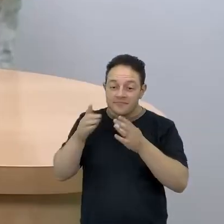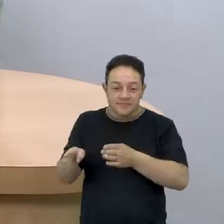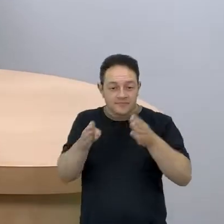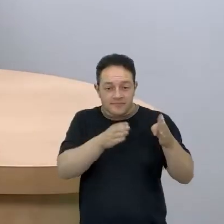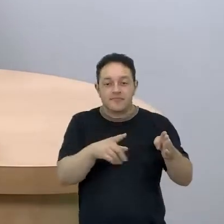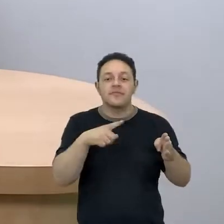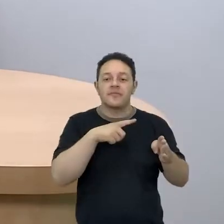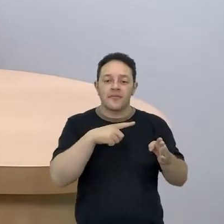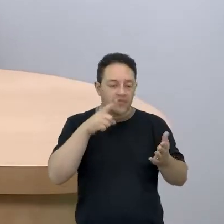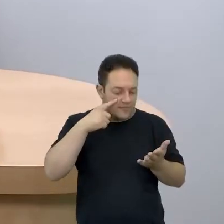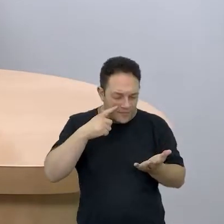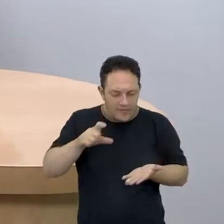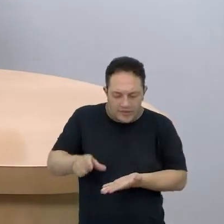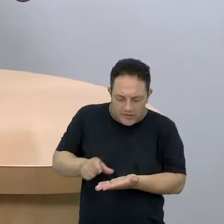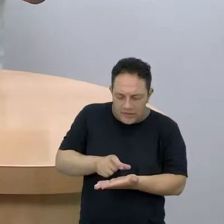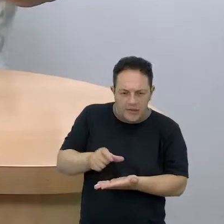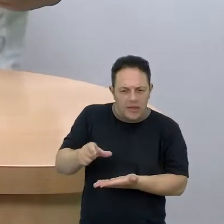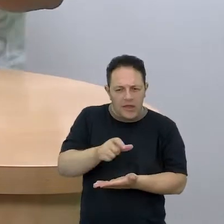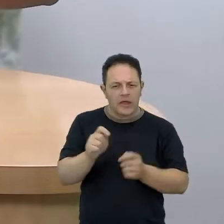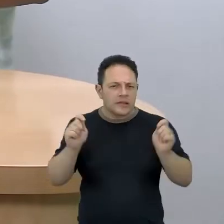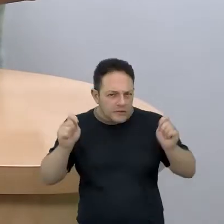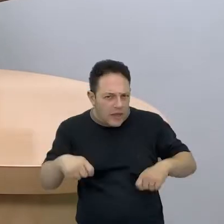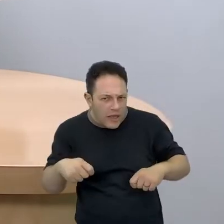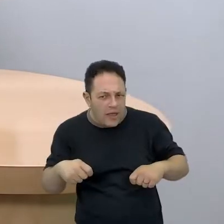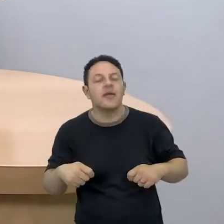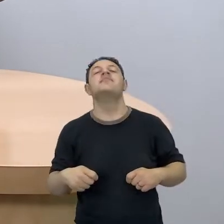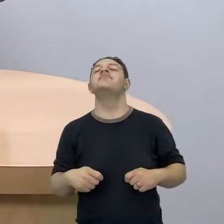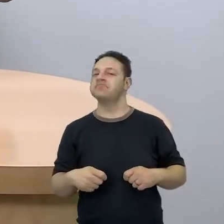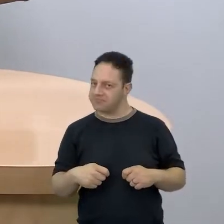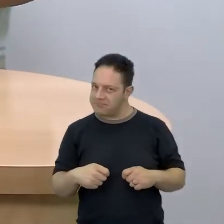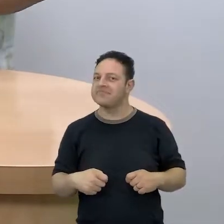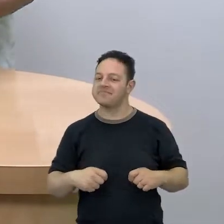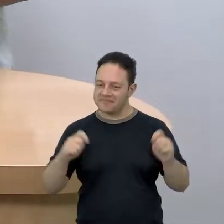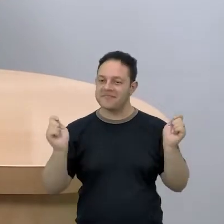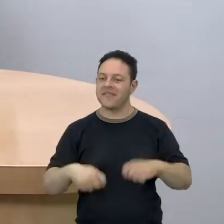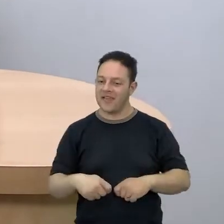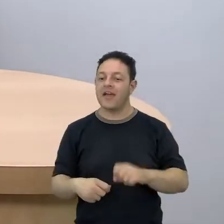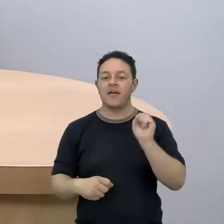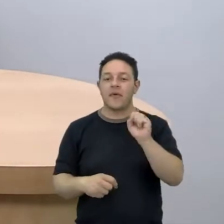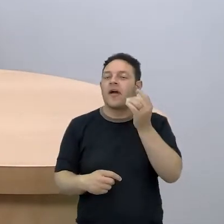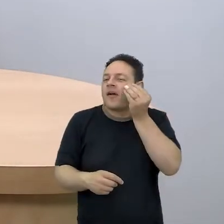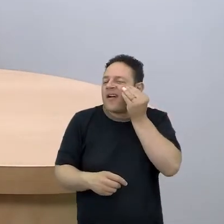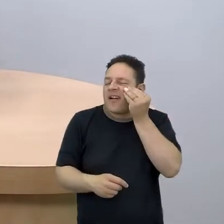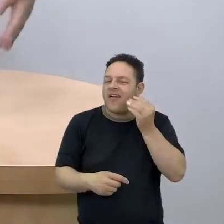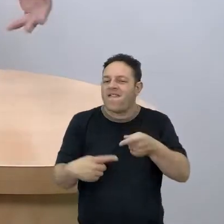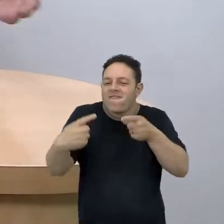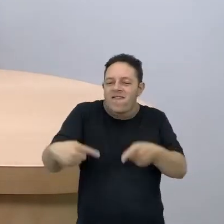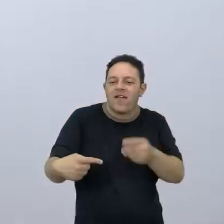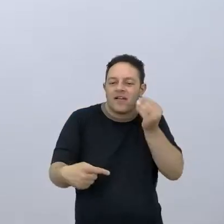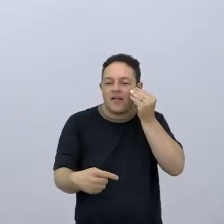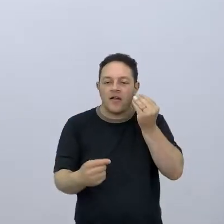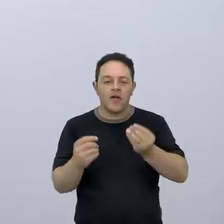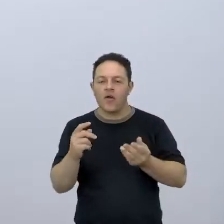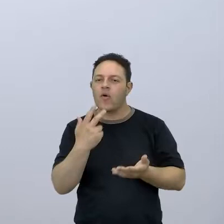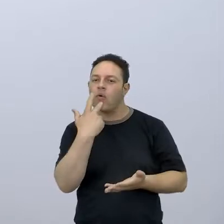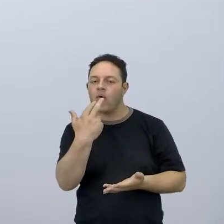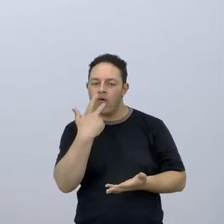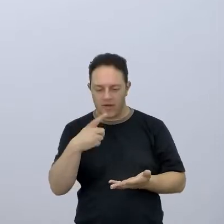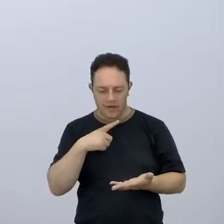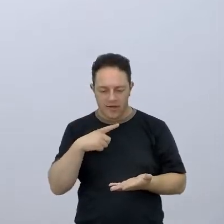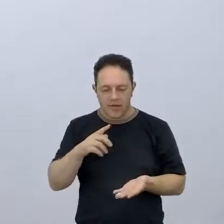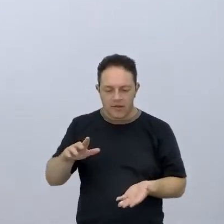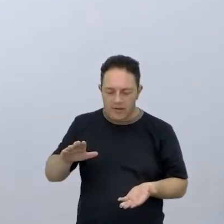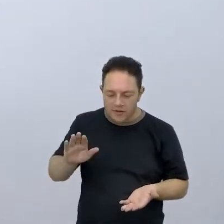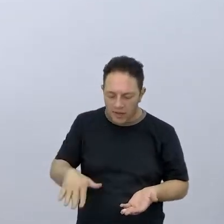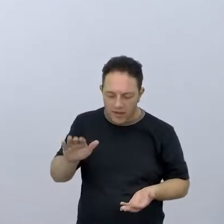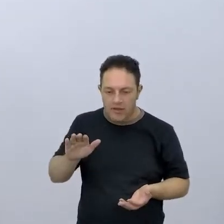aqui até suscitei. Será que dá pra fazer uma versão em tabuleiro? Dá sim. Dá. Né? Você pode Usando a desafiar um outro, criatividade. fazer um tabuleiro colorido, você vai dando tapas